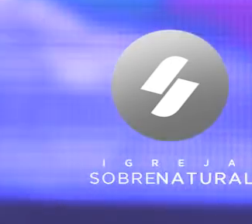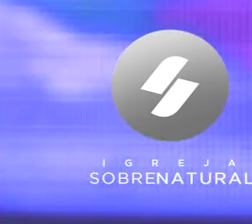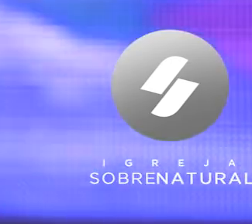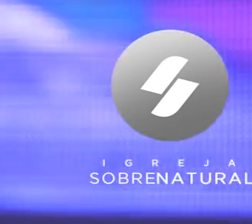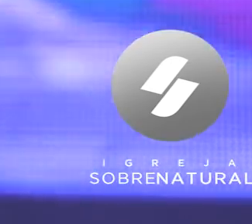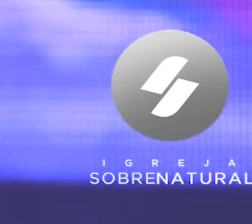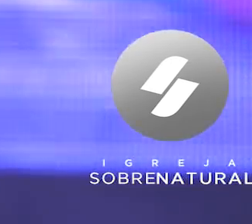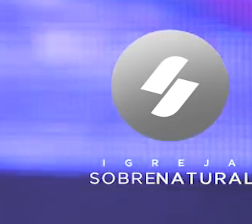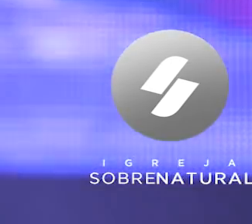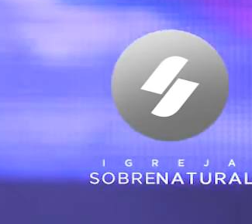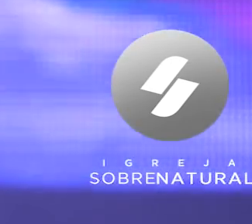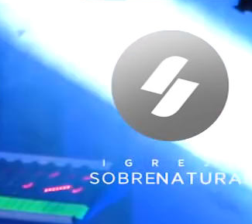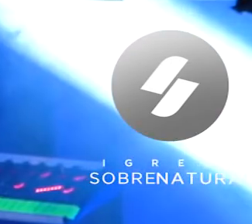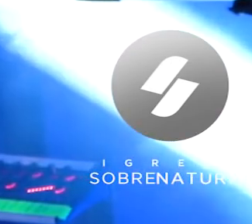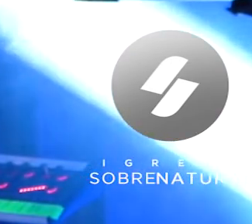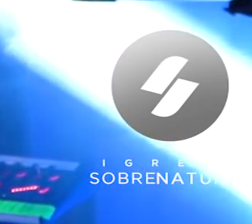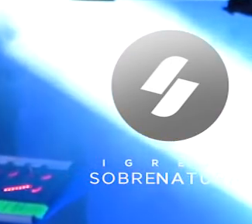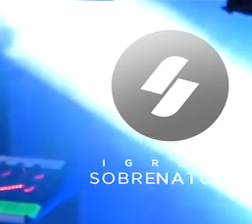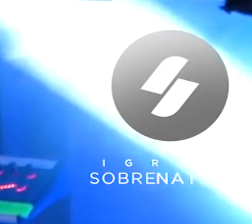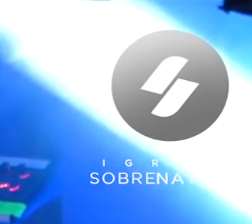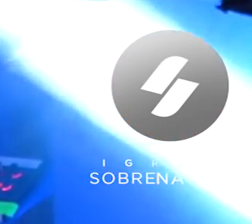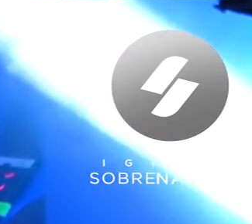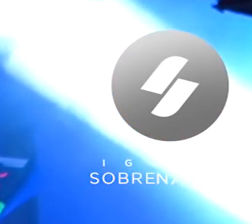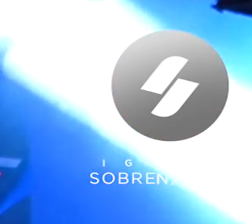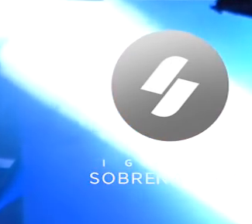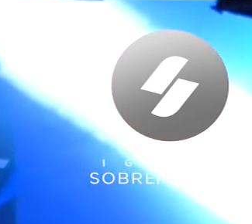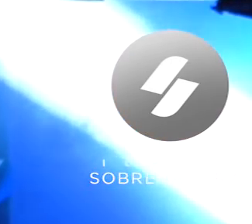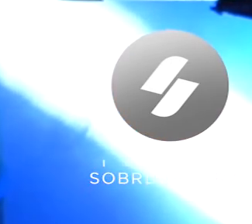o a